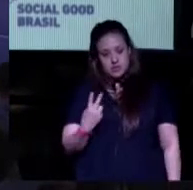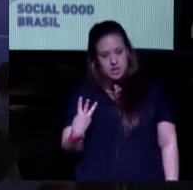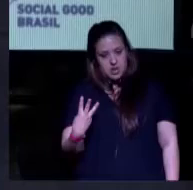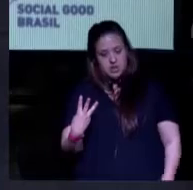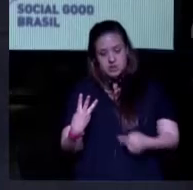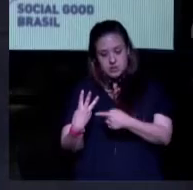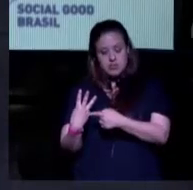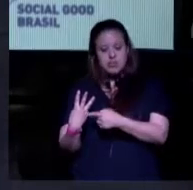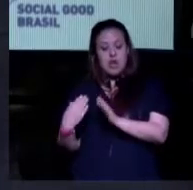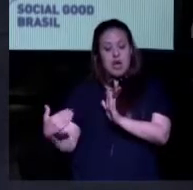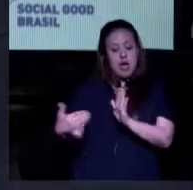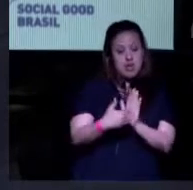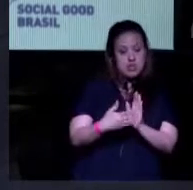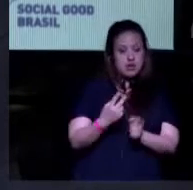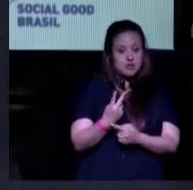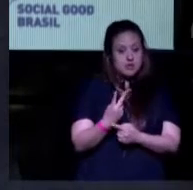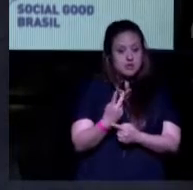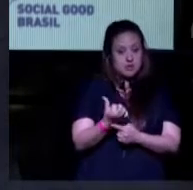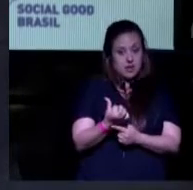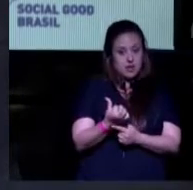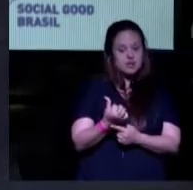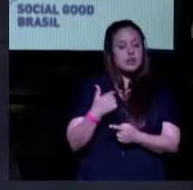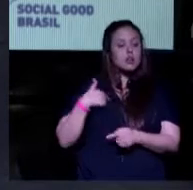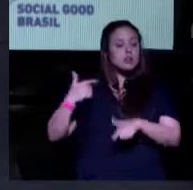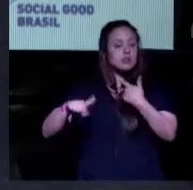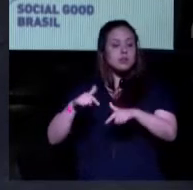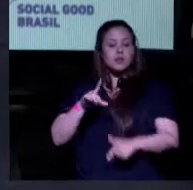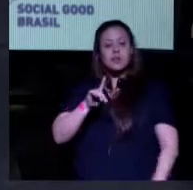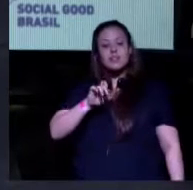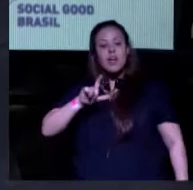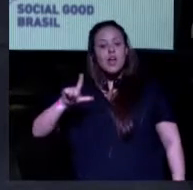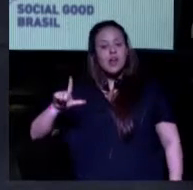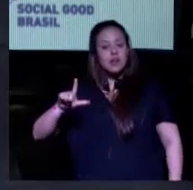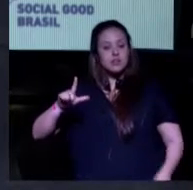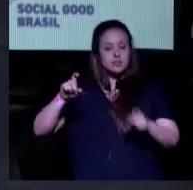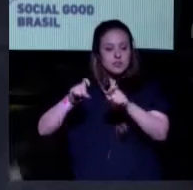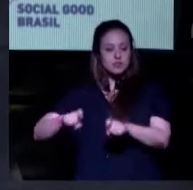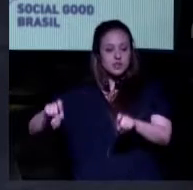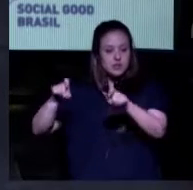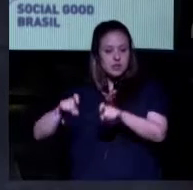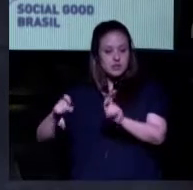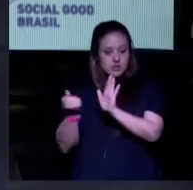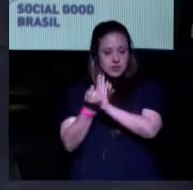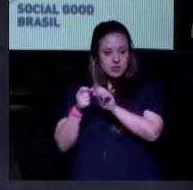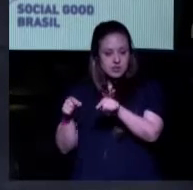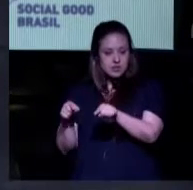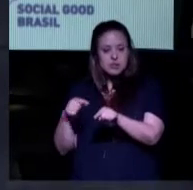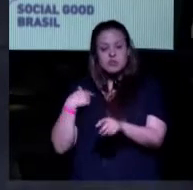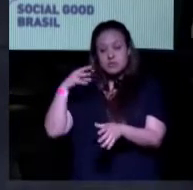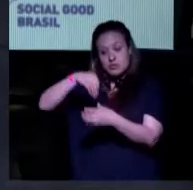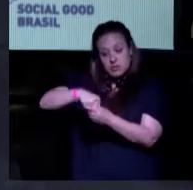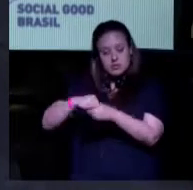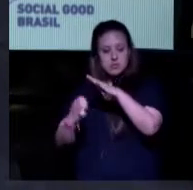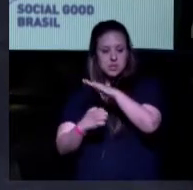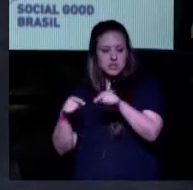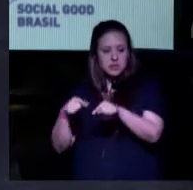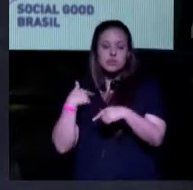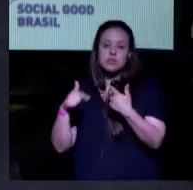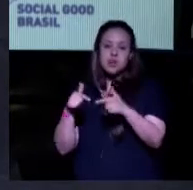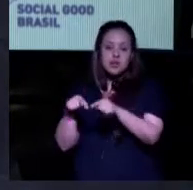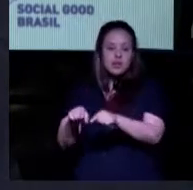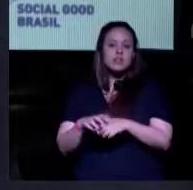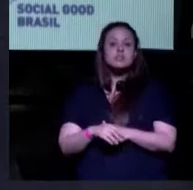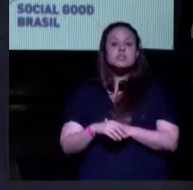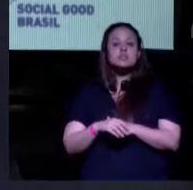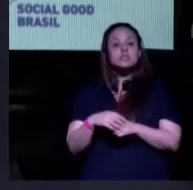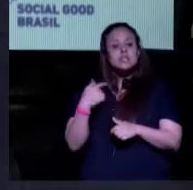26 eu trabalhei em grande empresa trabalhe na dell computadores da bacardi e e lá eu senti que meu potencial a minha energia era